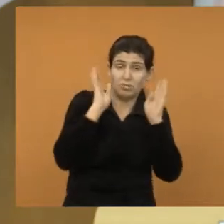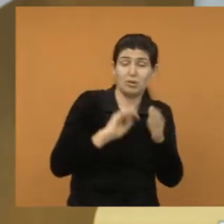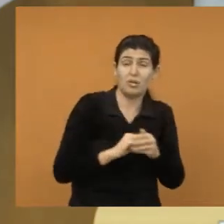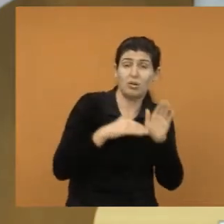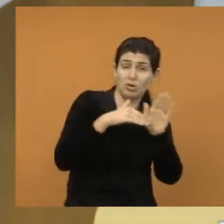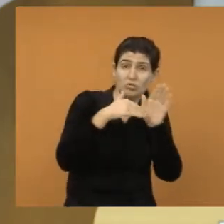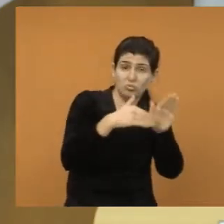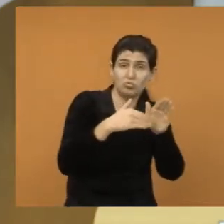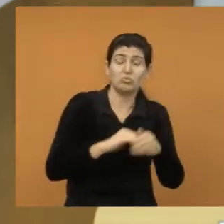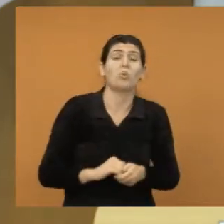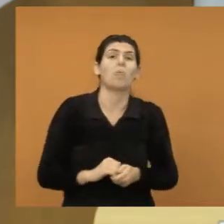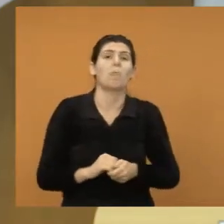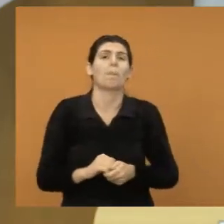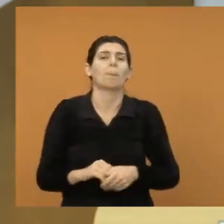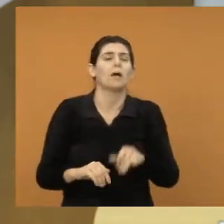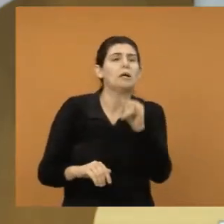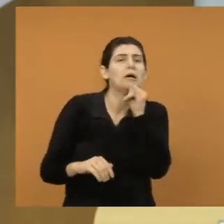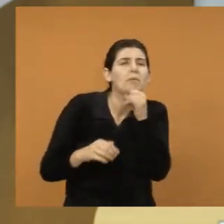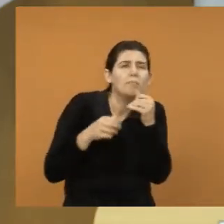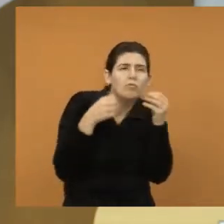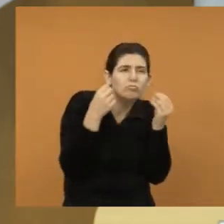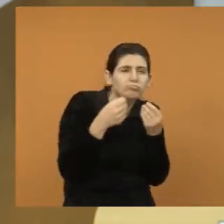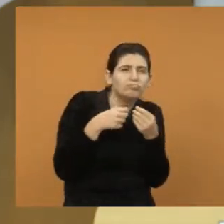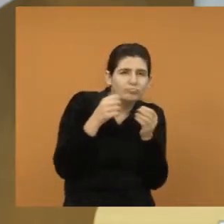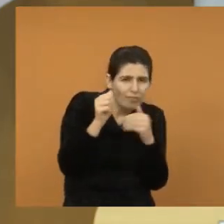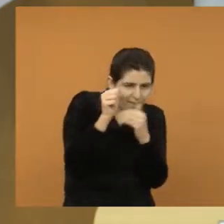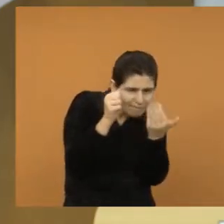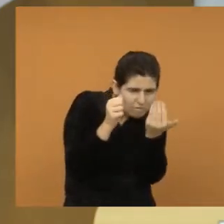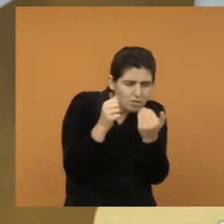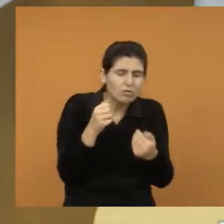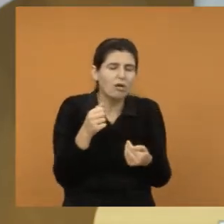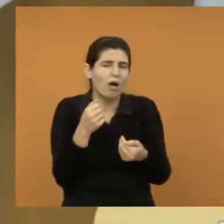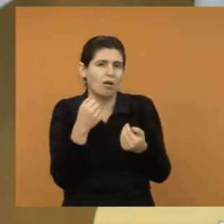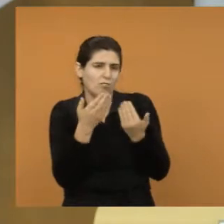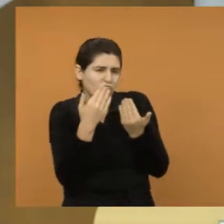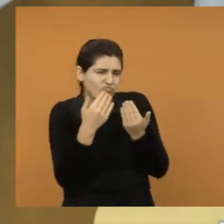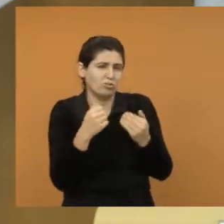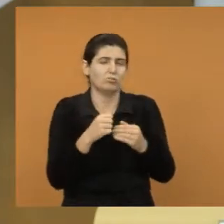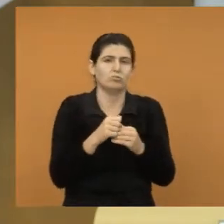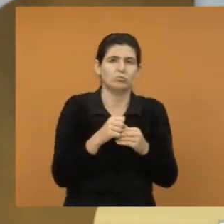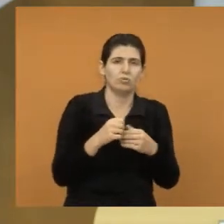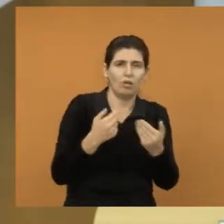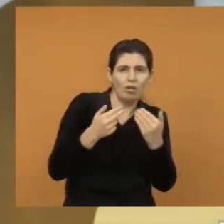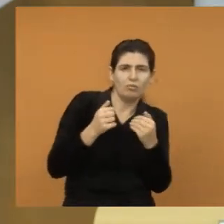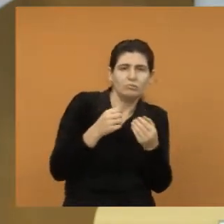para quem bloquear a estrada. É uma pura falta de coerência.